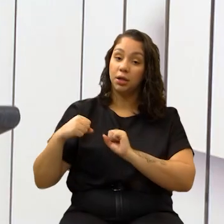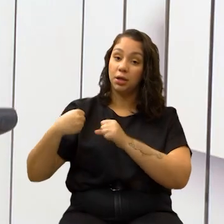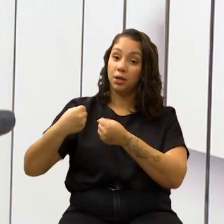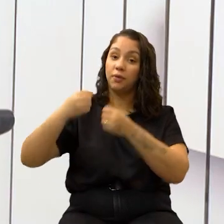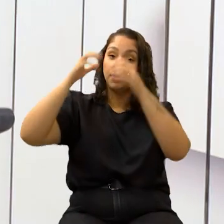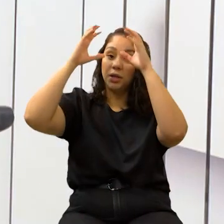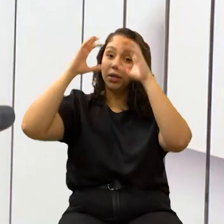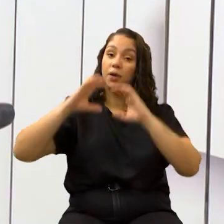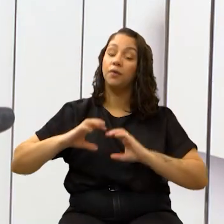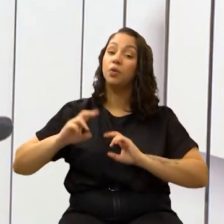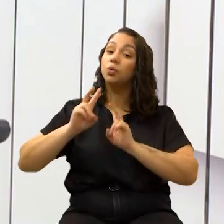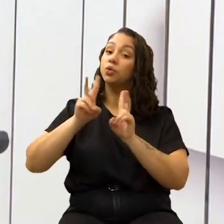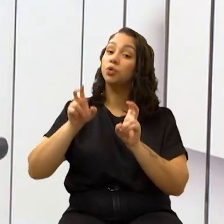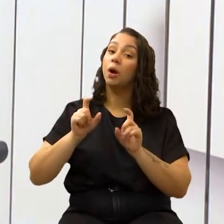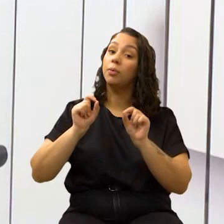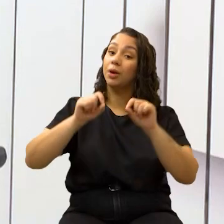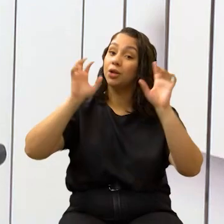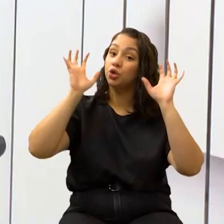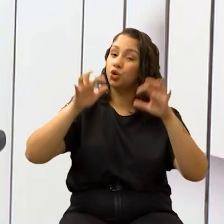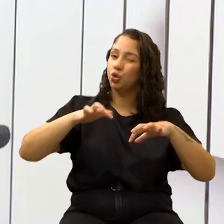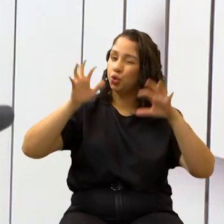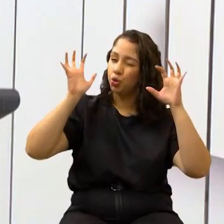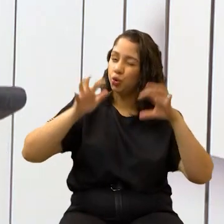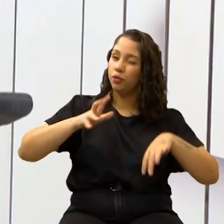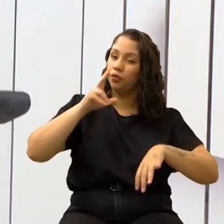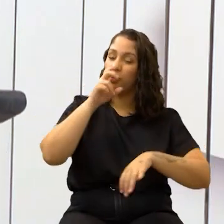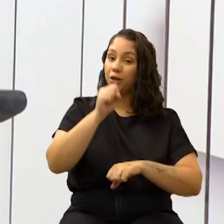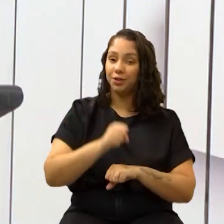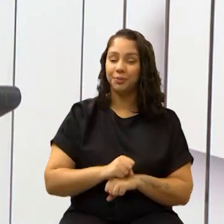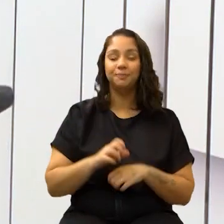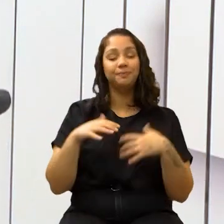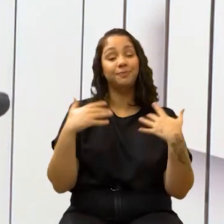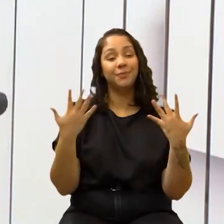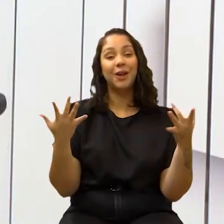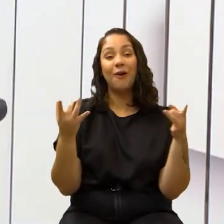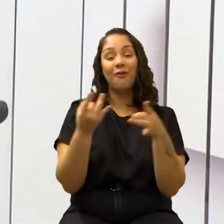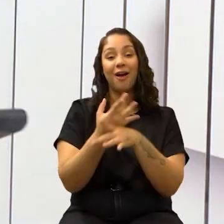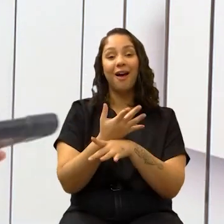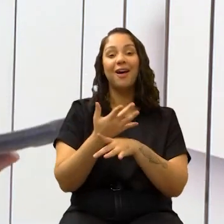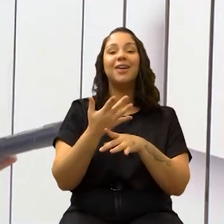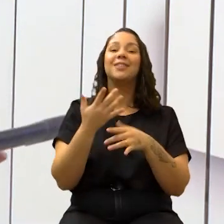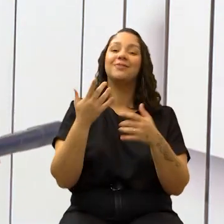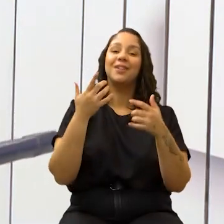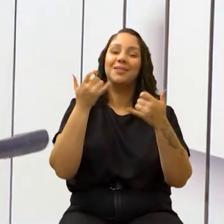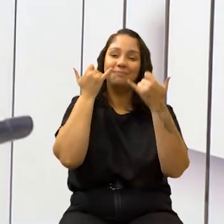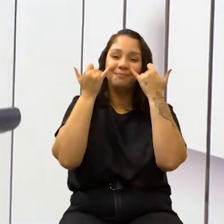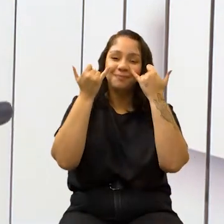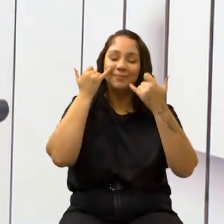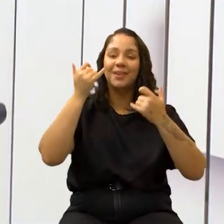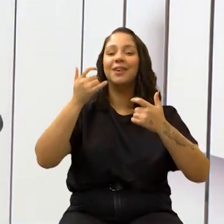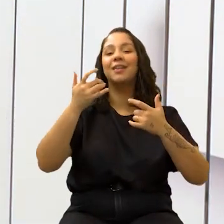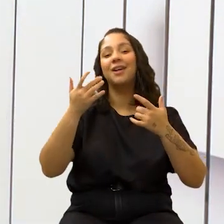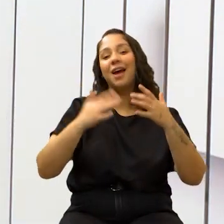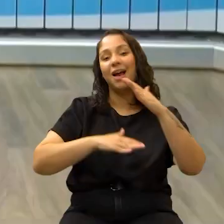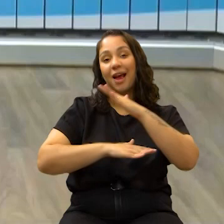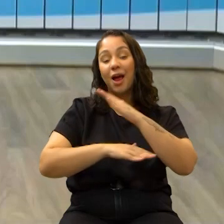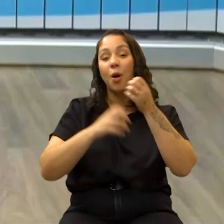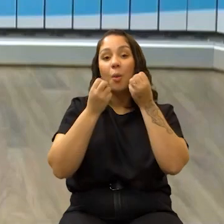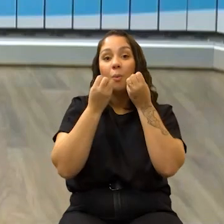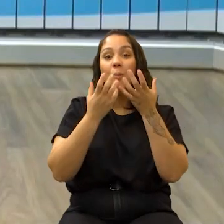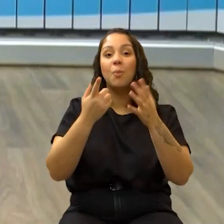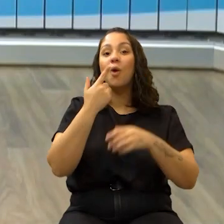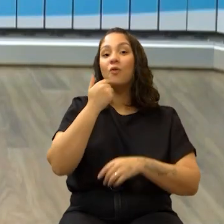a gente tem já um alerta da Defesa Civil em relação aos temporais. E assim a gente fica por aqui.